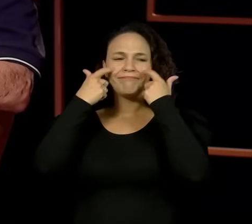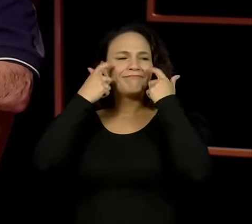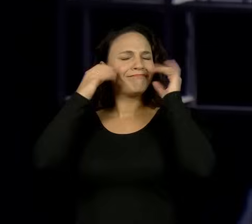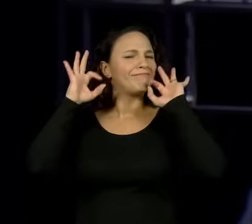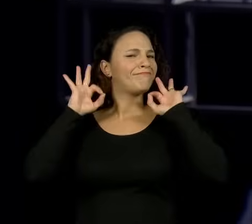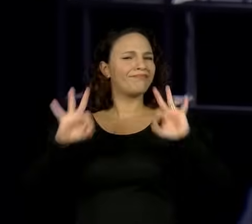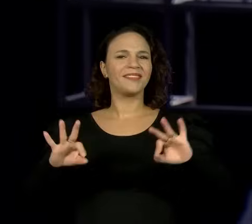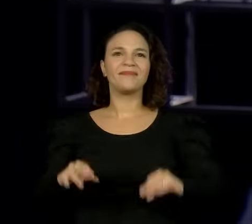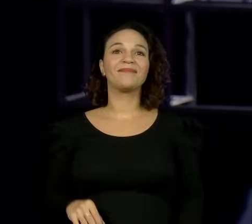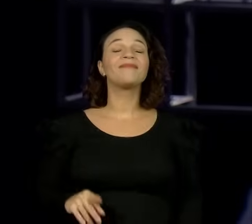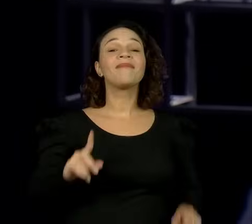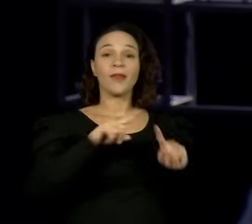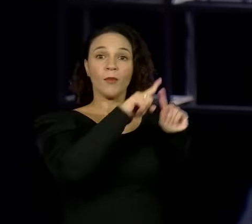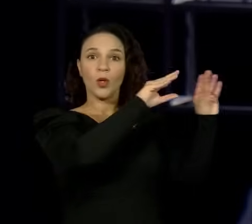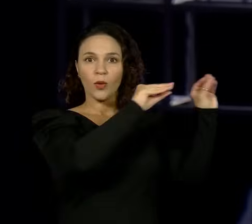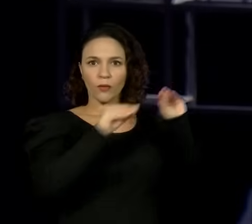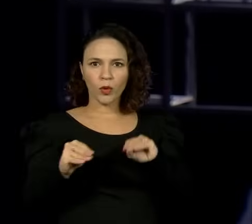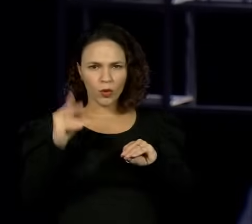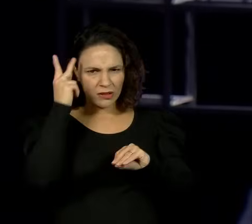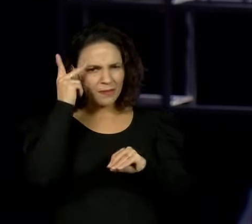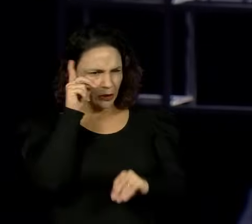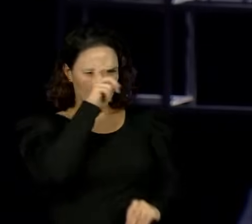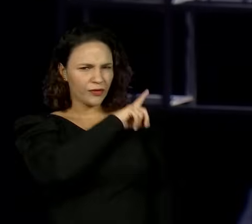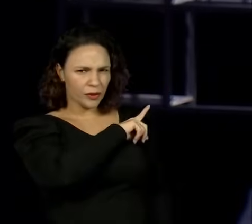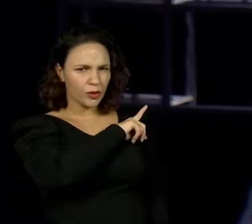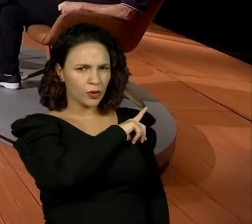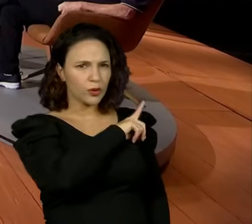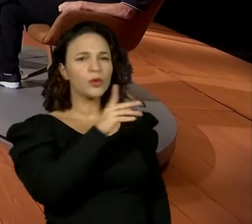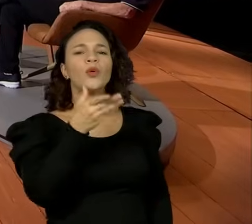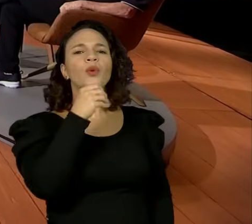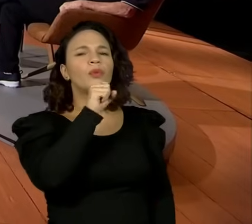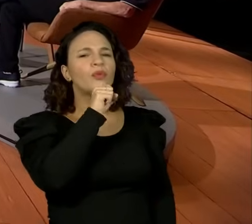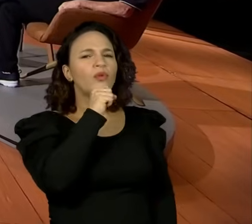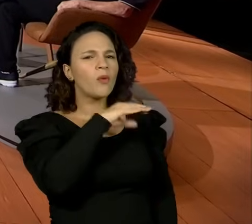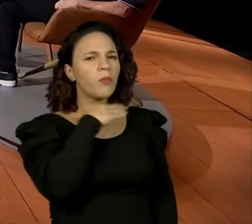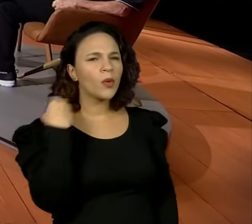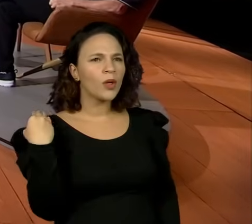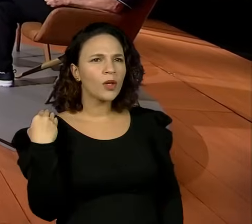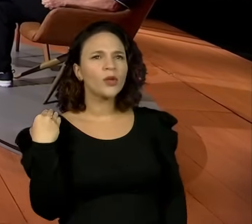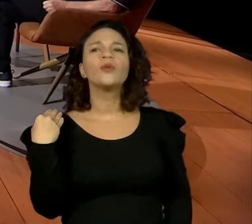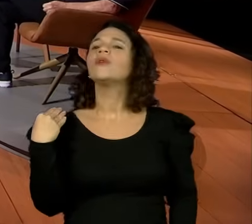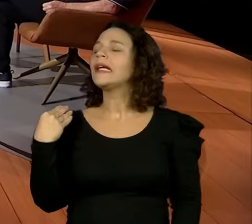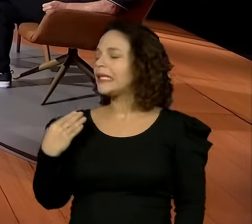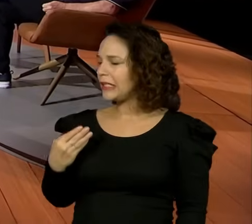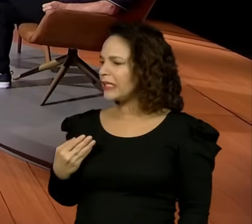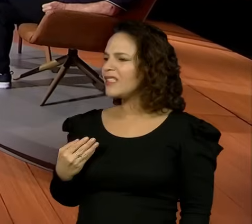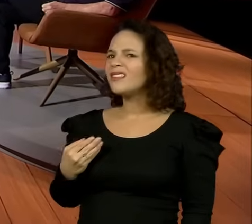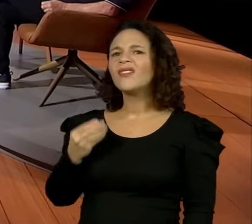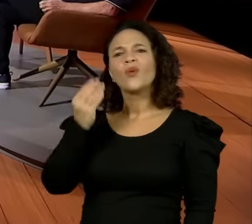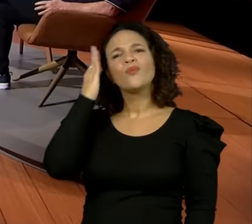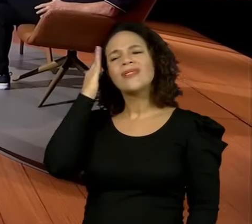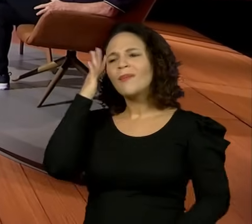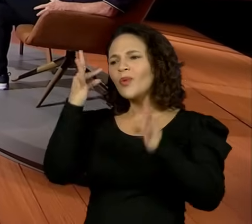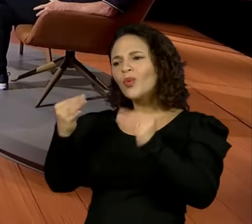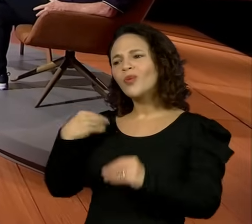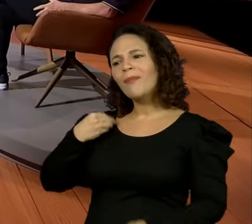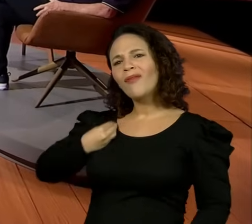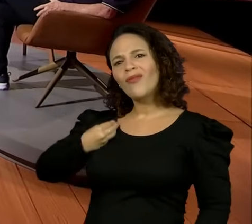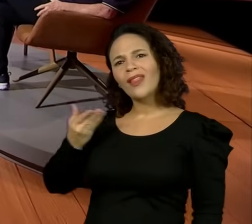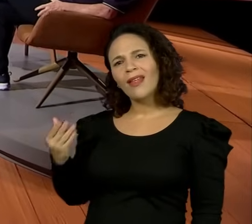Quando vocês voltaram para São Paulo, foi difícil, né, a volta? O seu avô tinha morrido? Tinha. Como vocês sabem tudo.